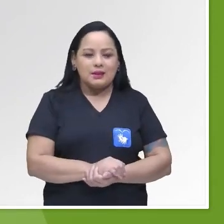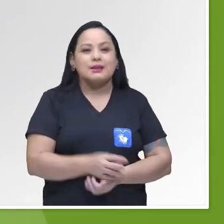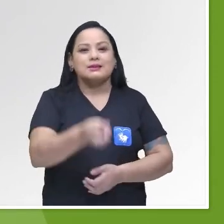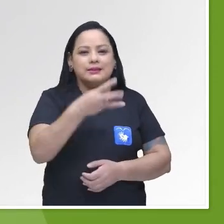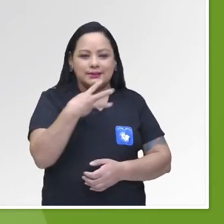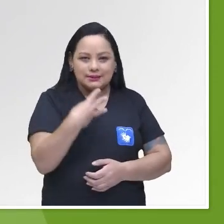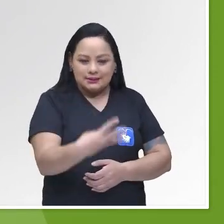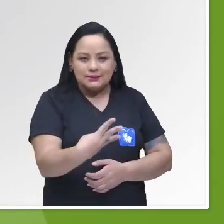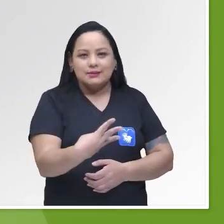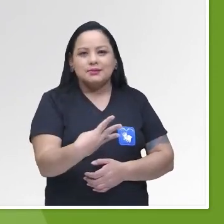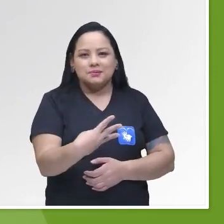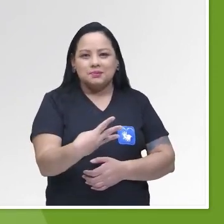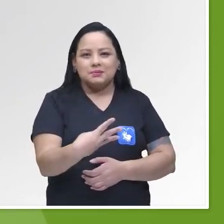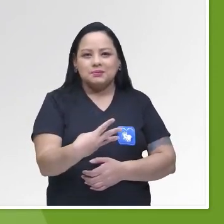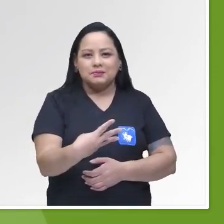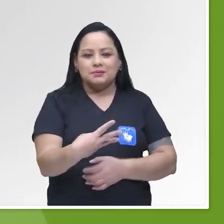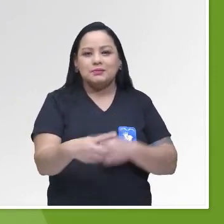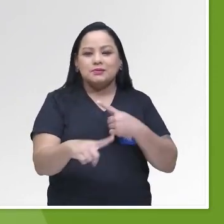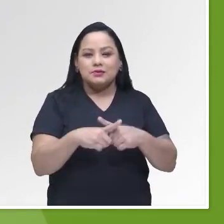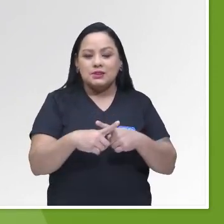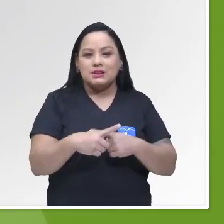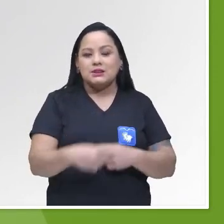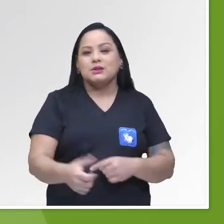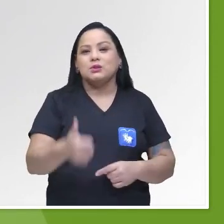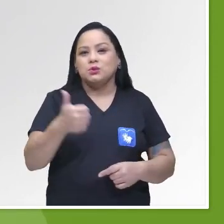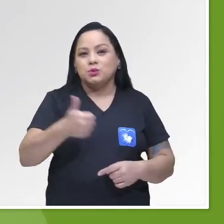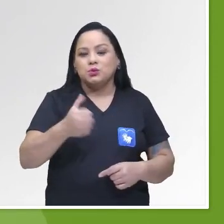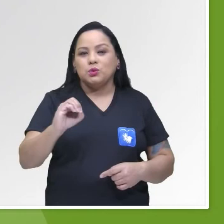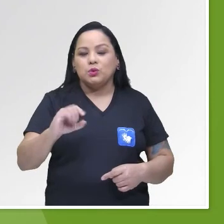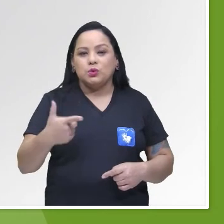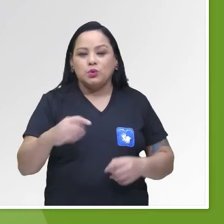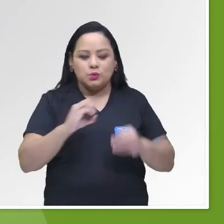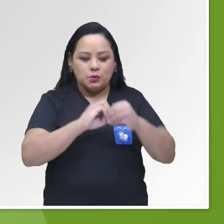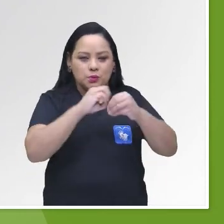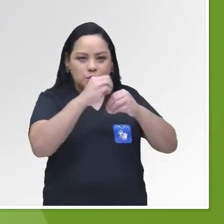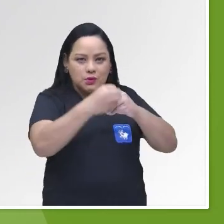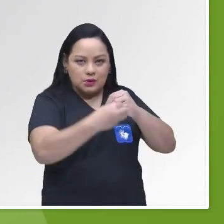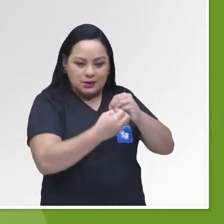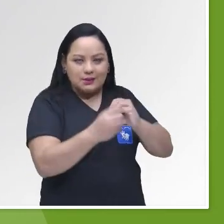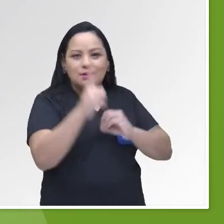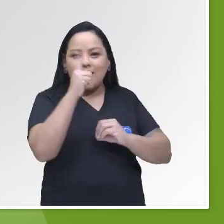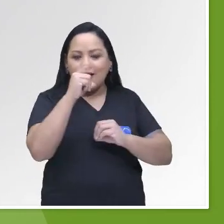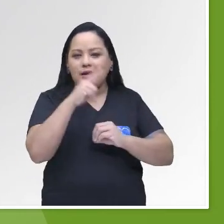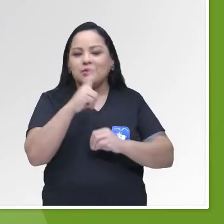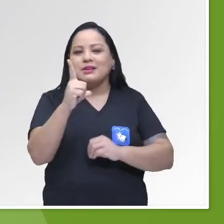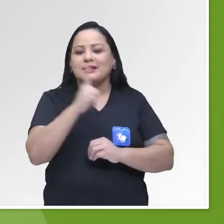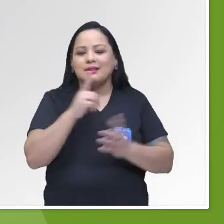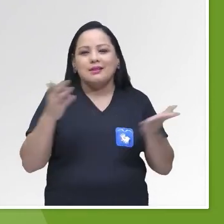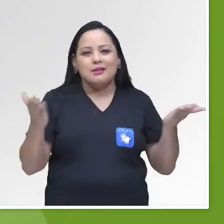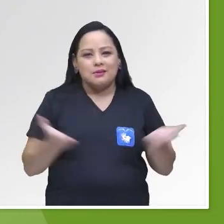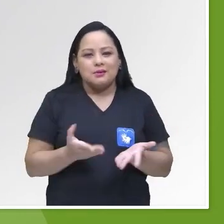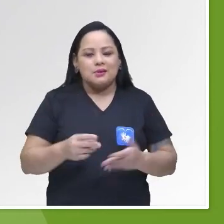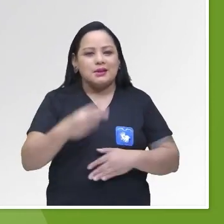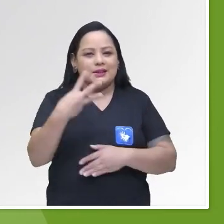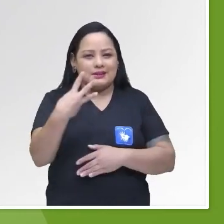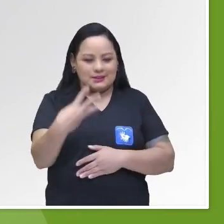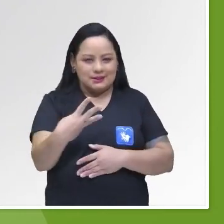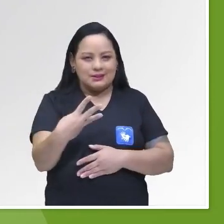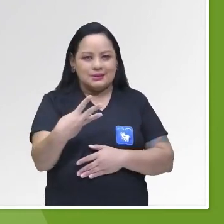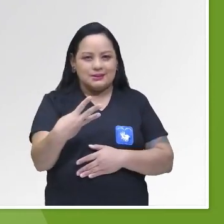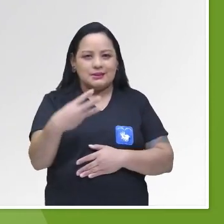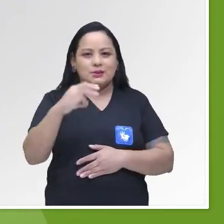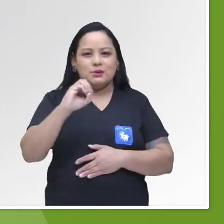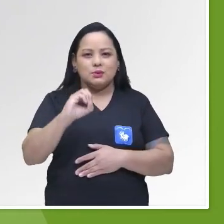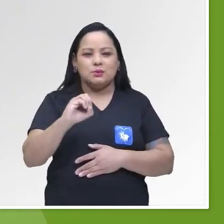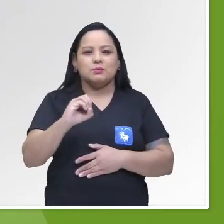3 vezes um oxigênio aqui da molécula da água, eu vou ter agora 3